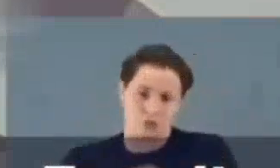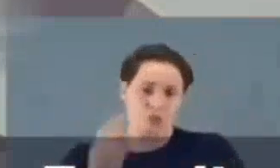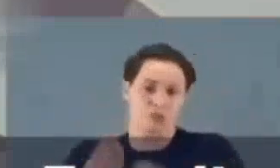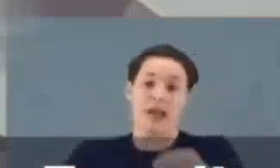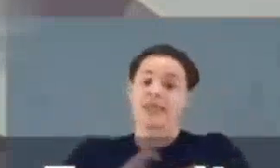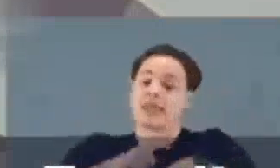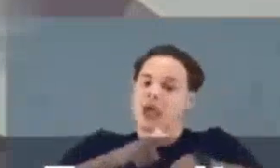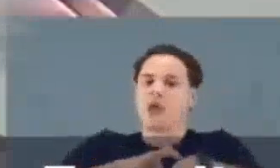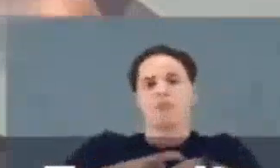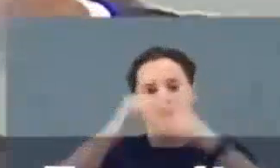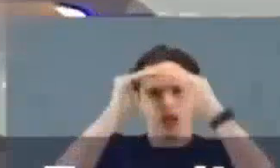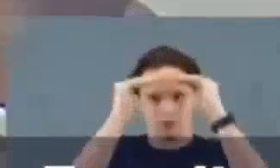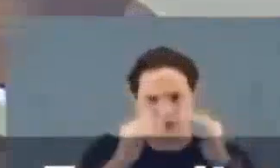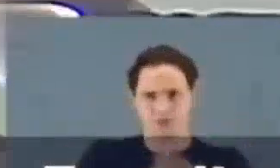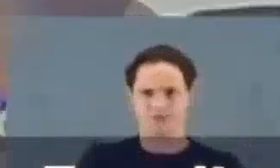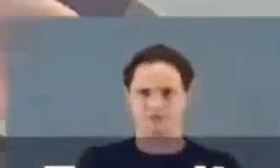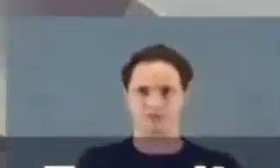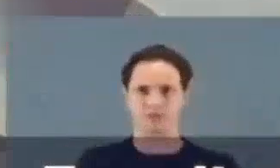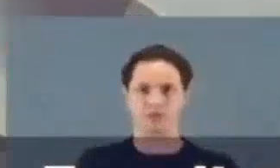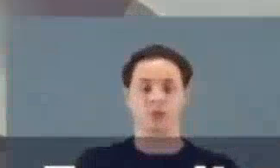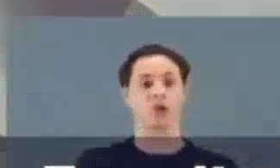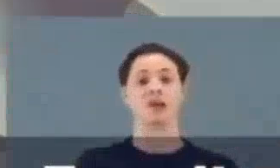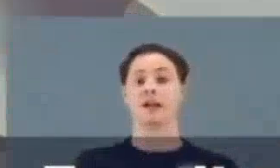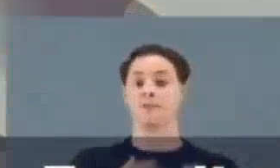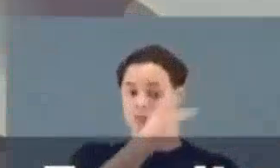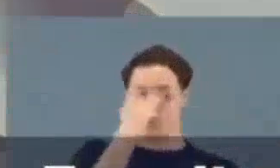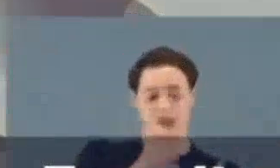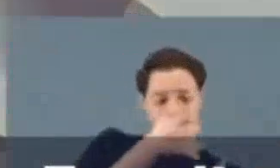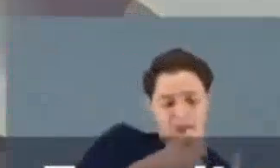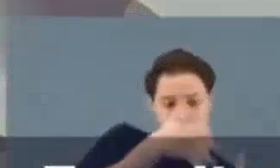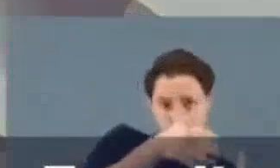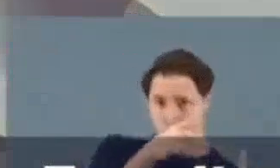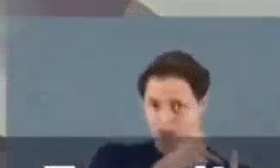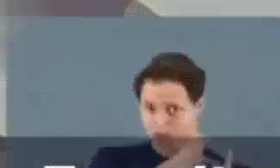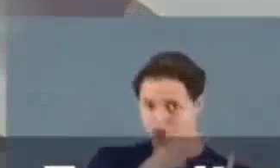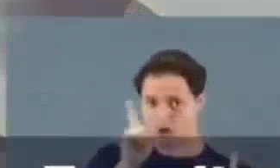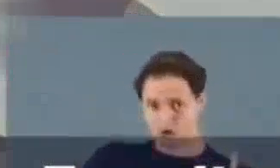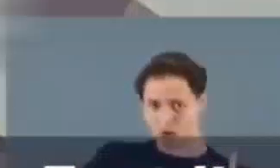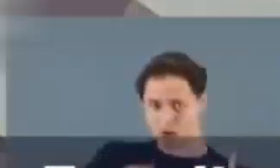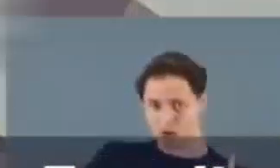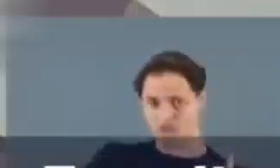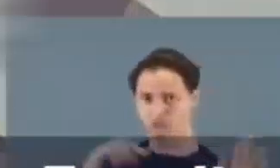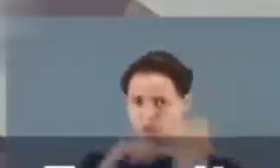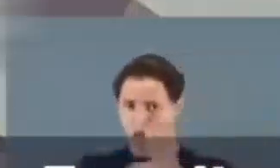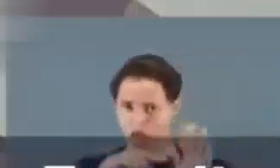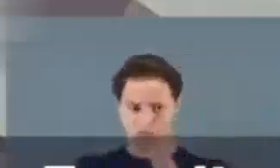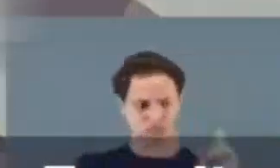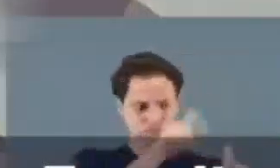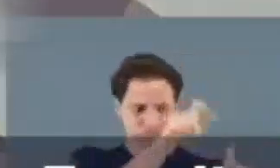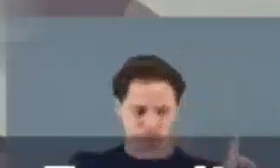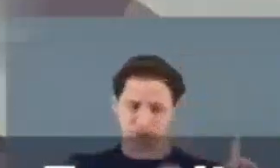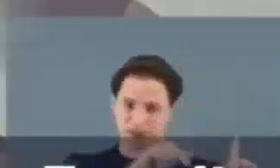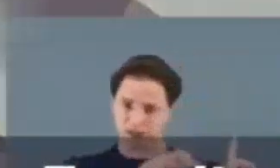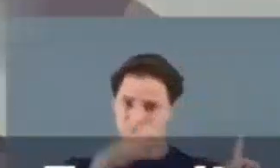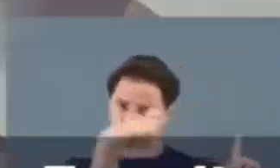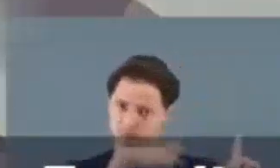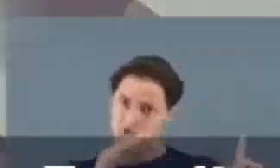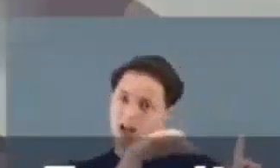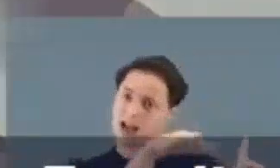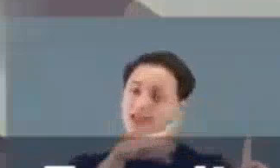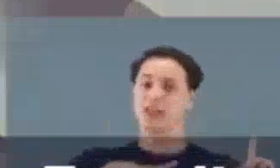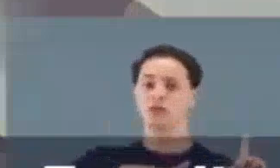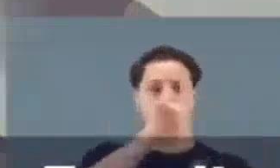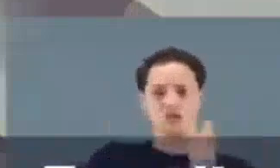seu tempo. O depoente tem todo o direito de dizer que já